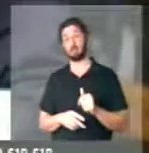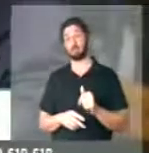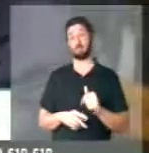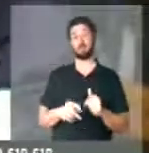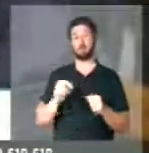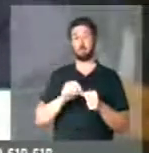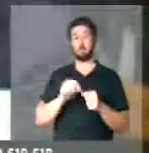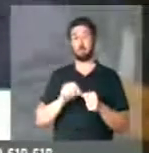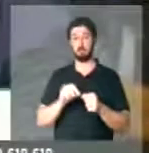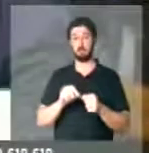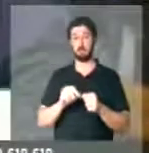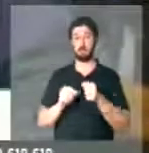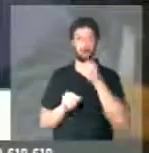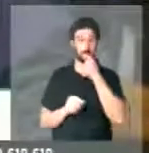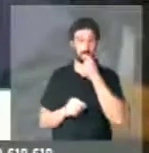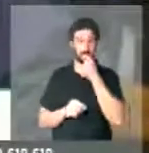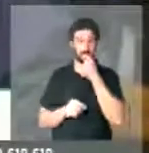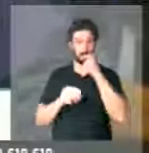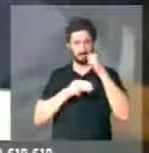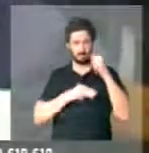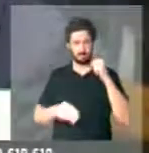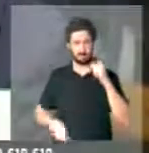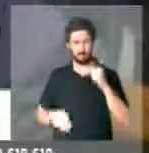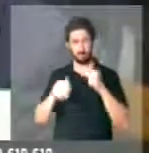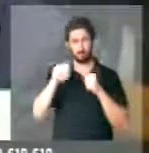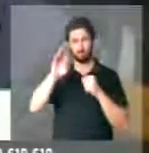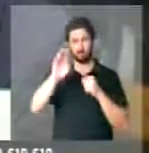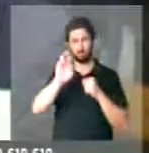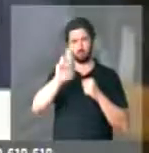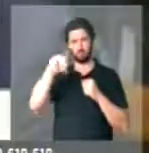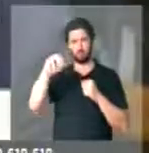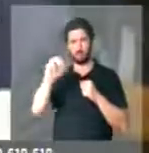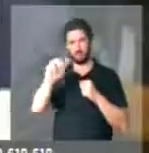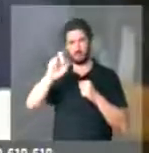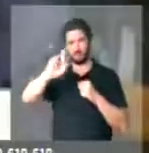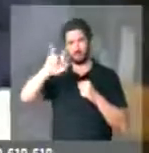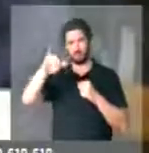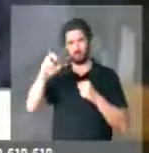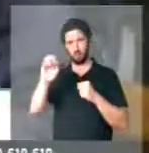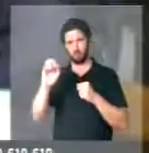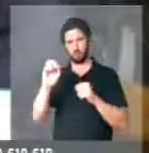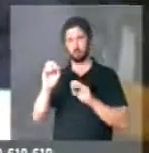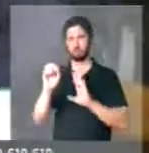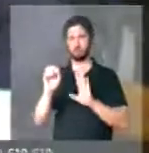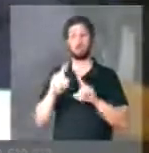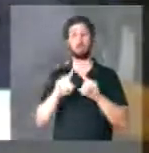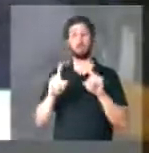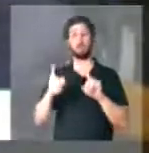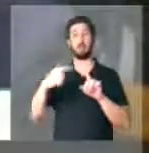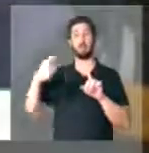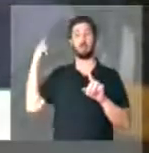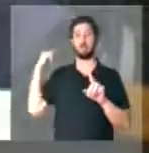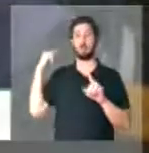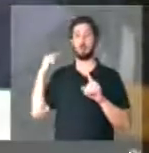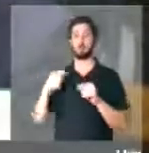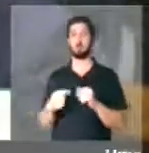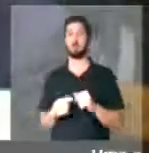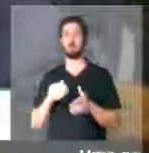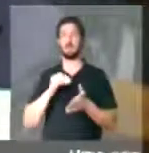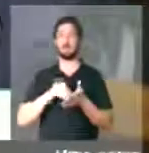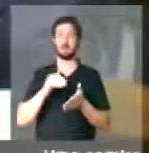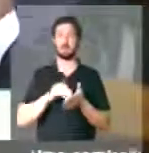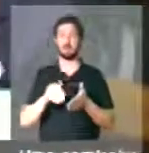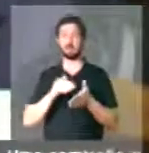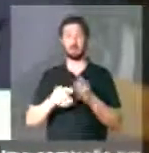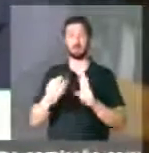feitas ainda não pelo ministro Bruno Araújo, do Ministério das Comunicações, mas ainda pela